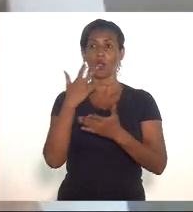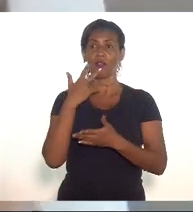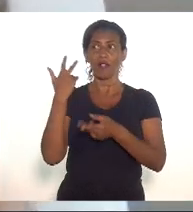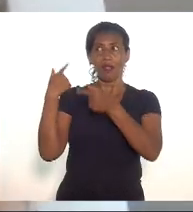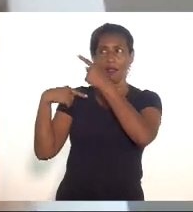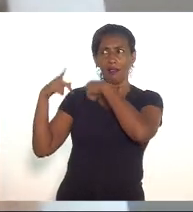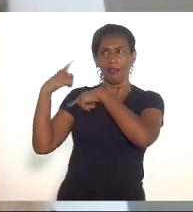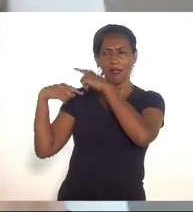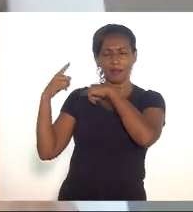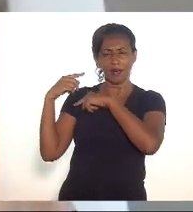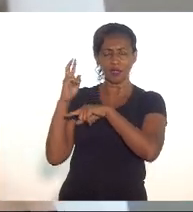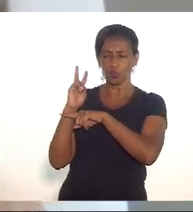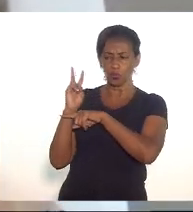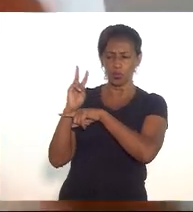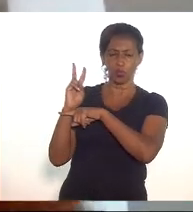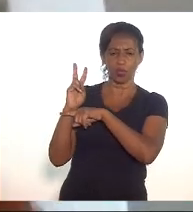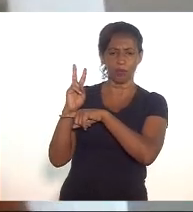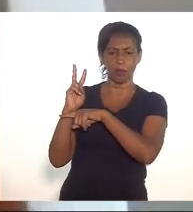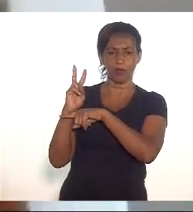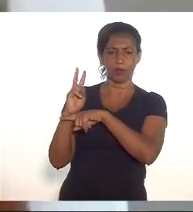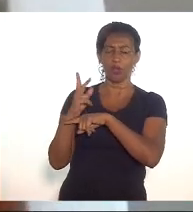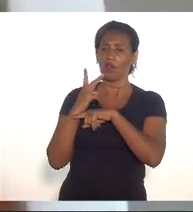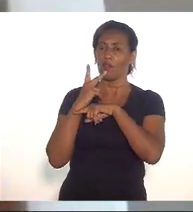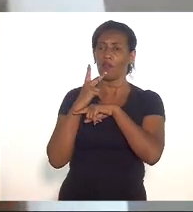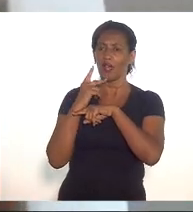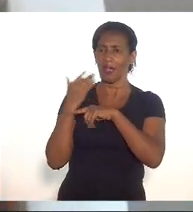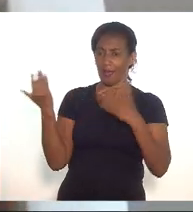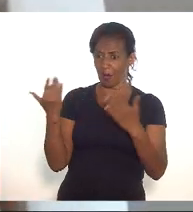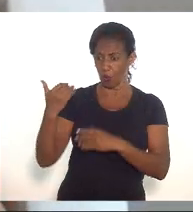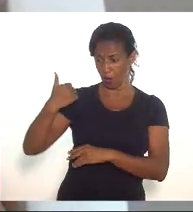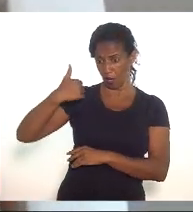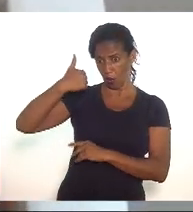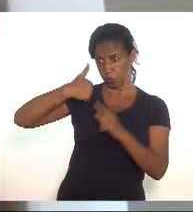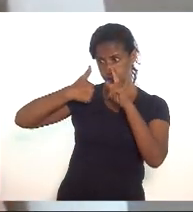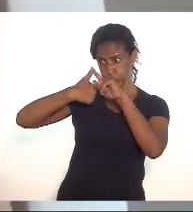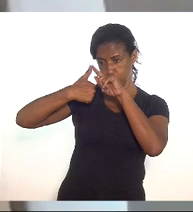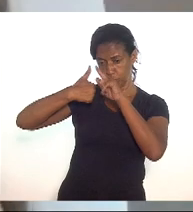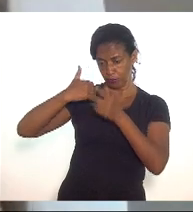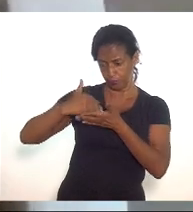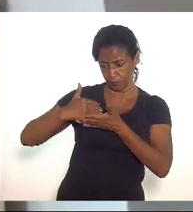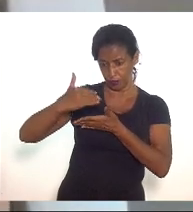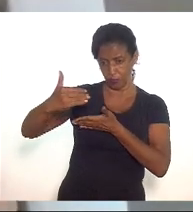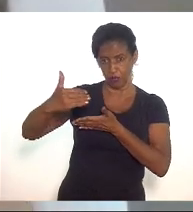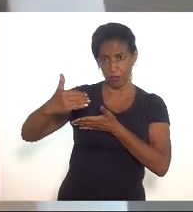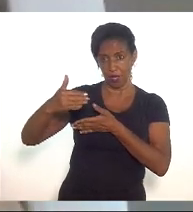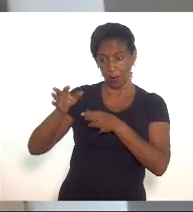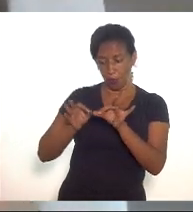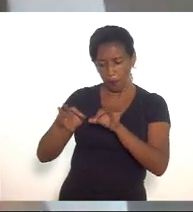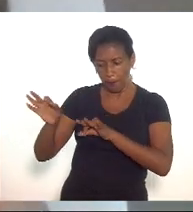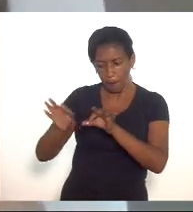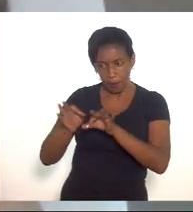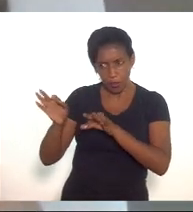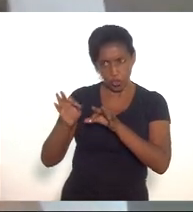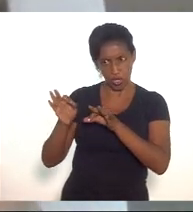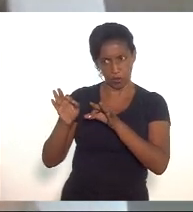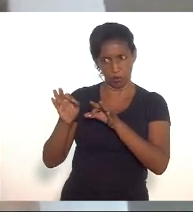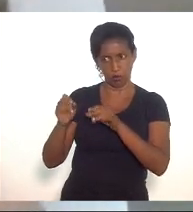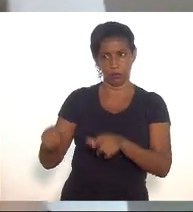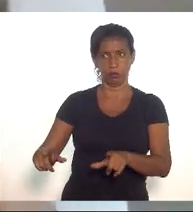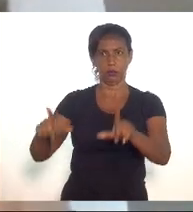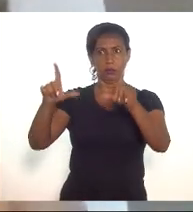o senhor falou do monitoramento, nós estamos na fase 1, que é a construção do processo e do